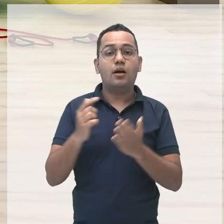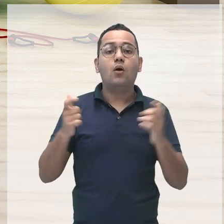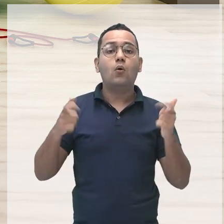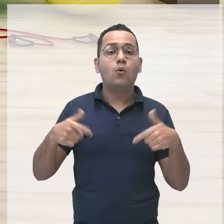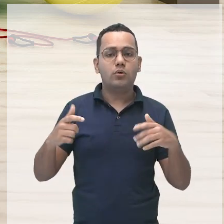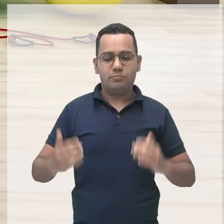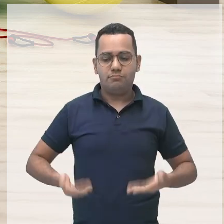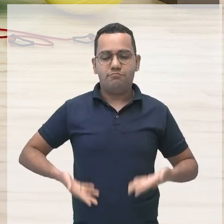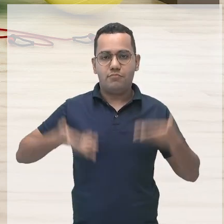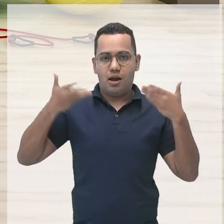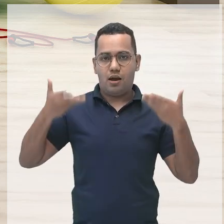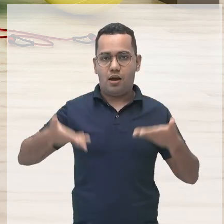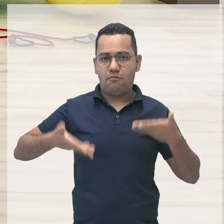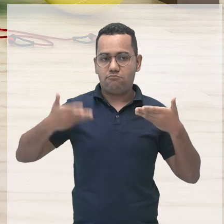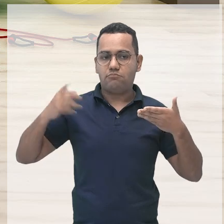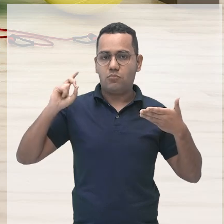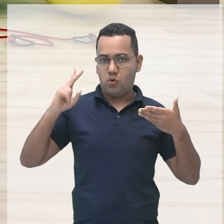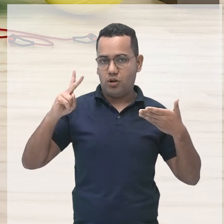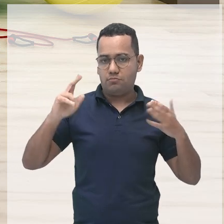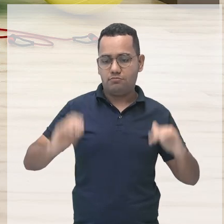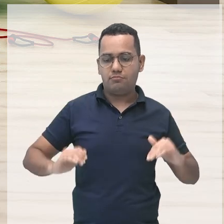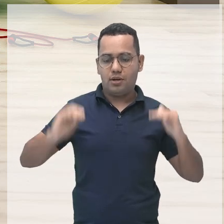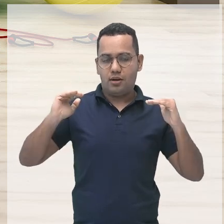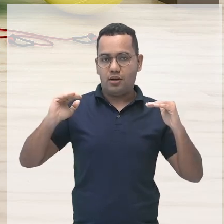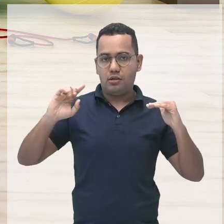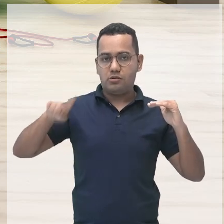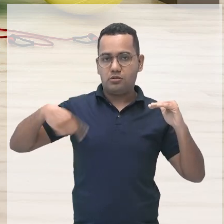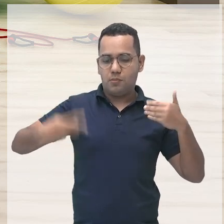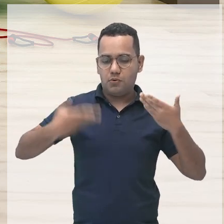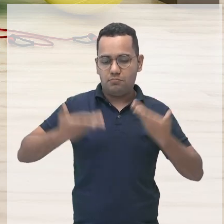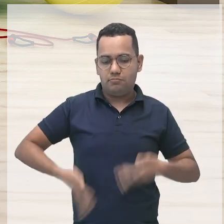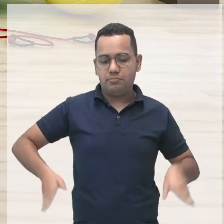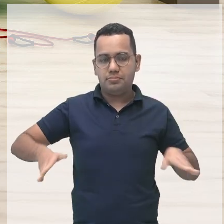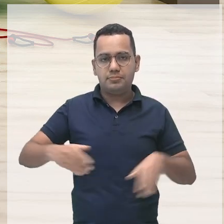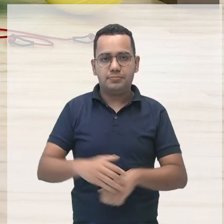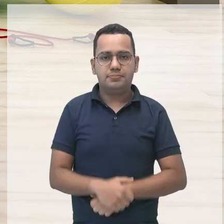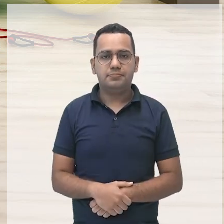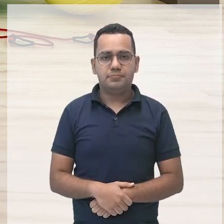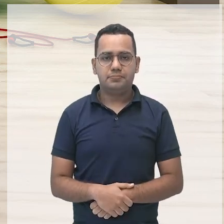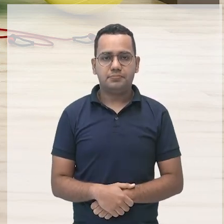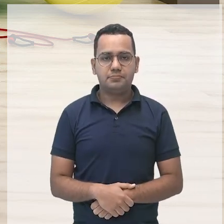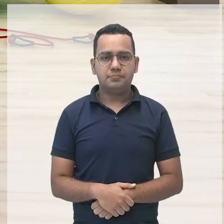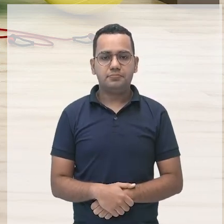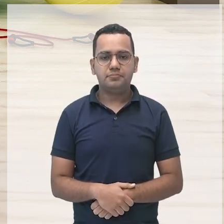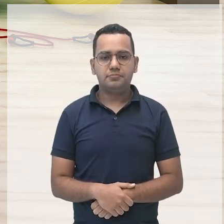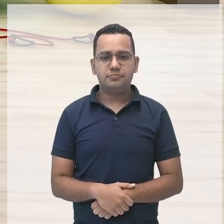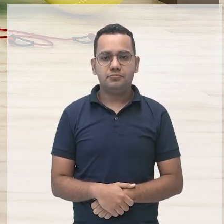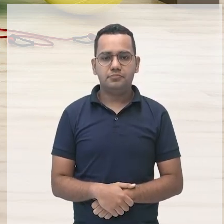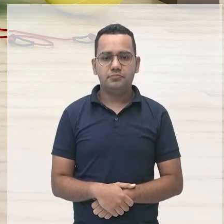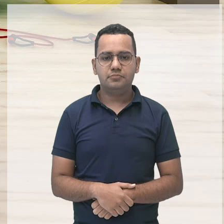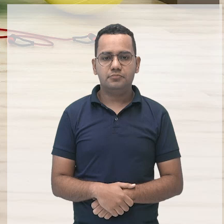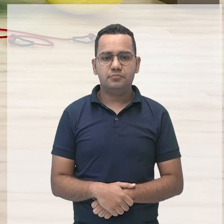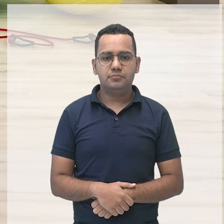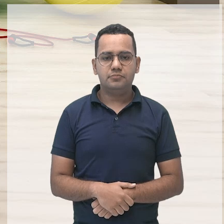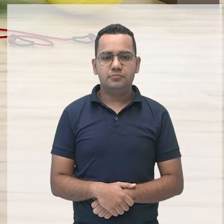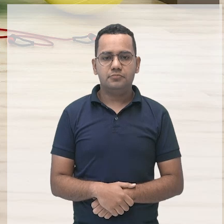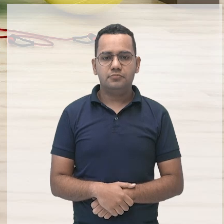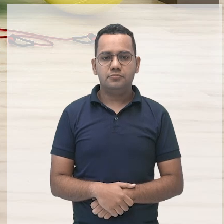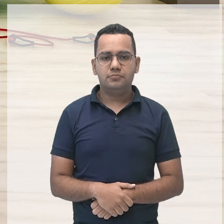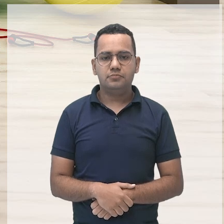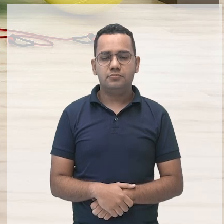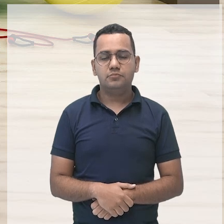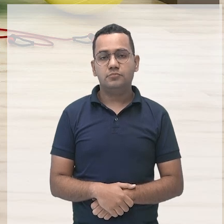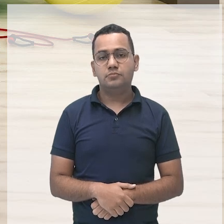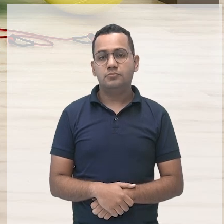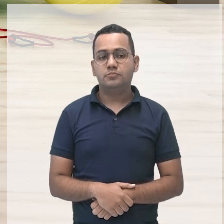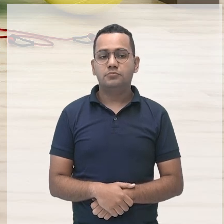que contemplem os membros superiores, daí eu vou passando para os membros inferiores para a gente não perder ali, não deixar de contemplar